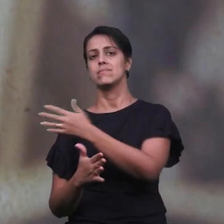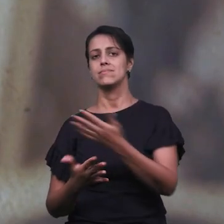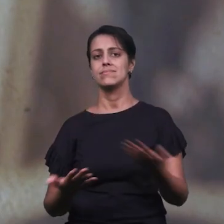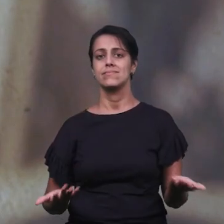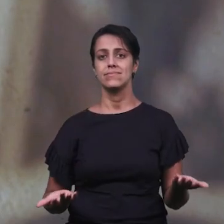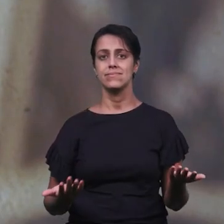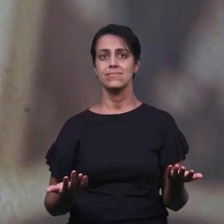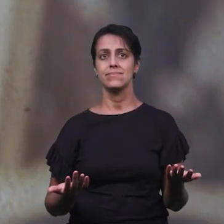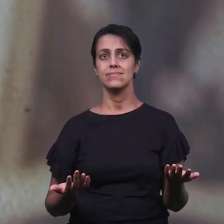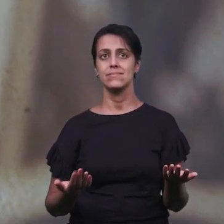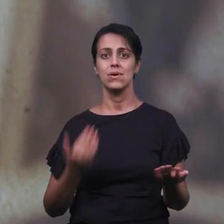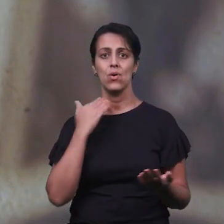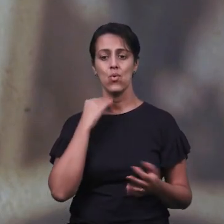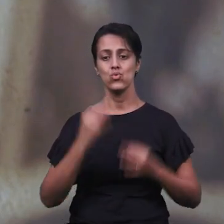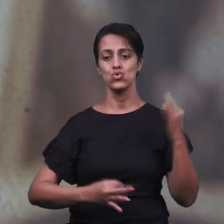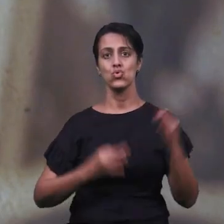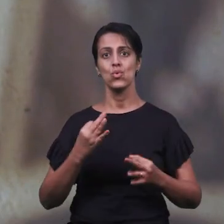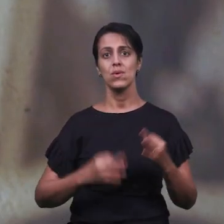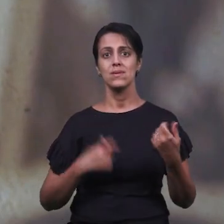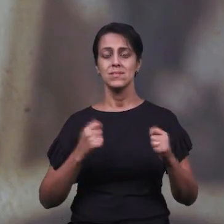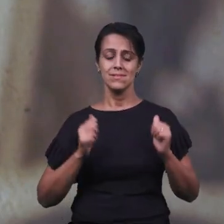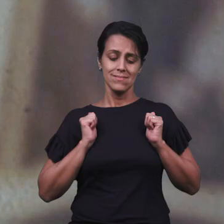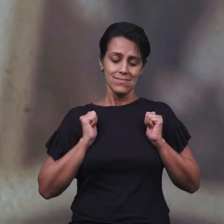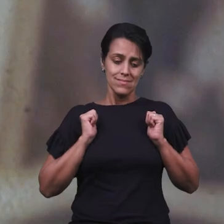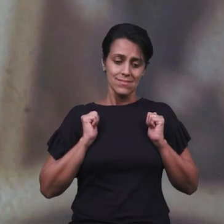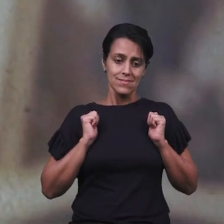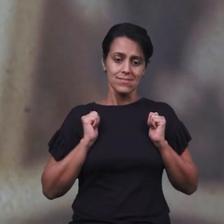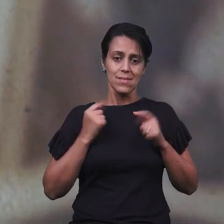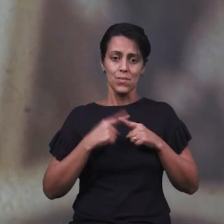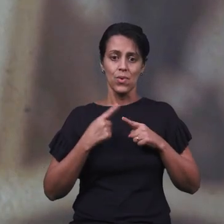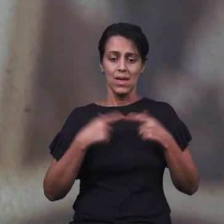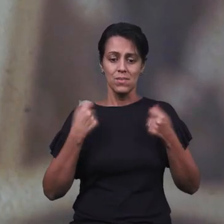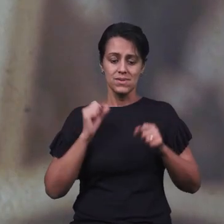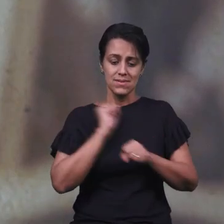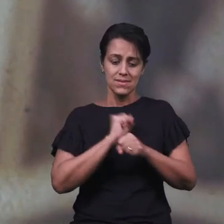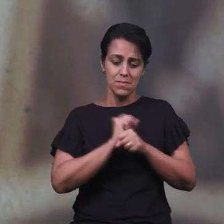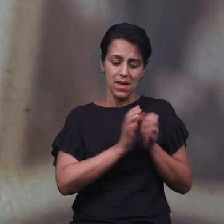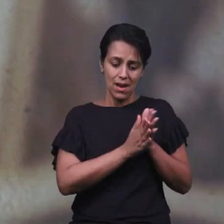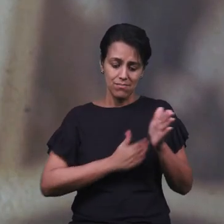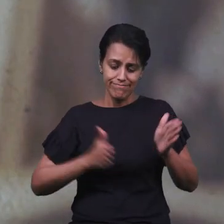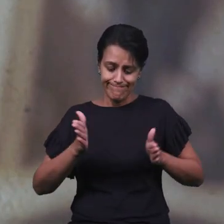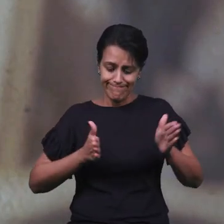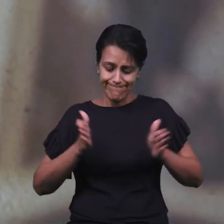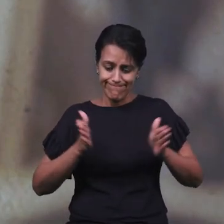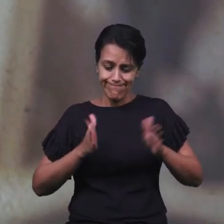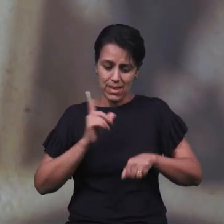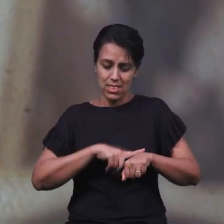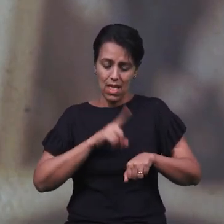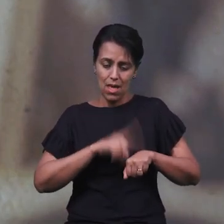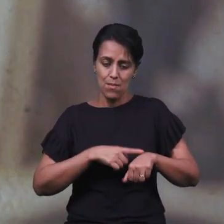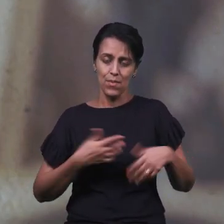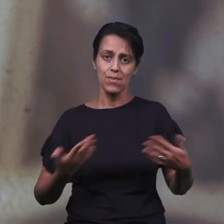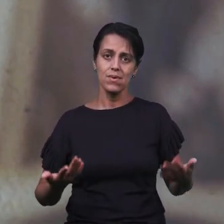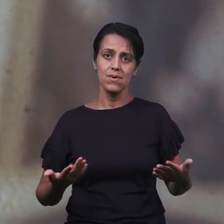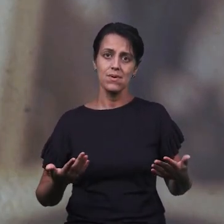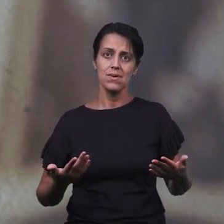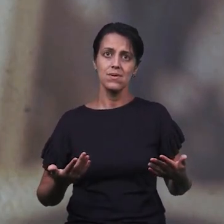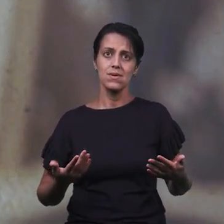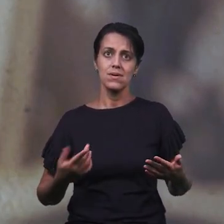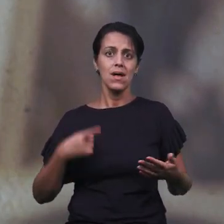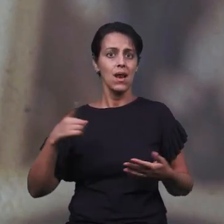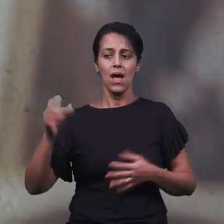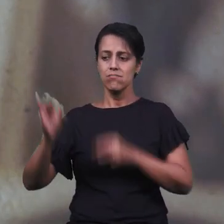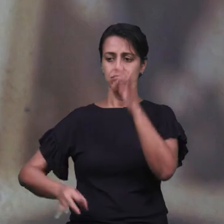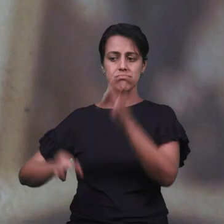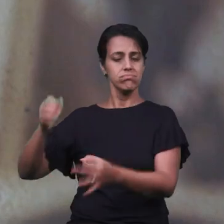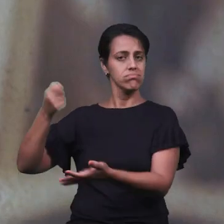nada até que aquele prazo... Mas por que já não fez? Porque tem o prazo e tem que respeitar o prazo. Então, quando você está no judiciário, você está